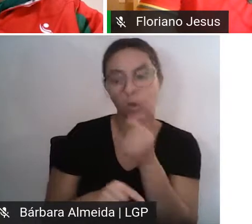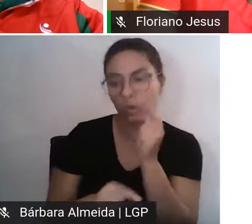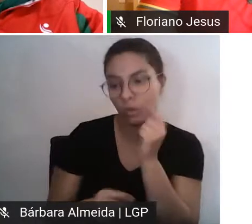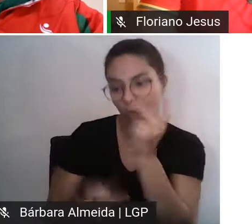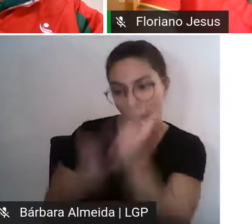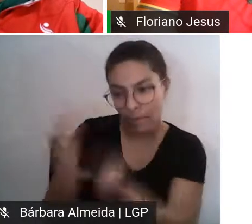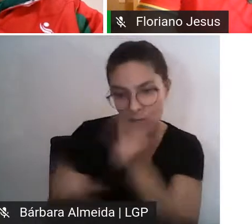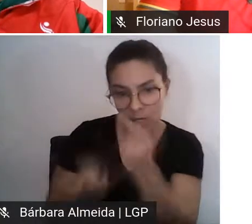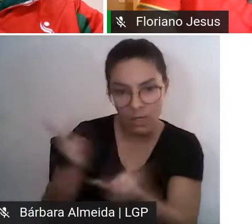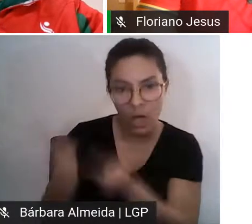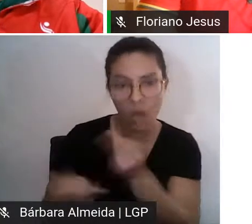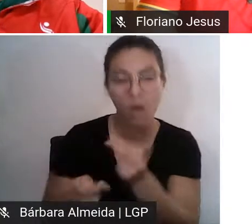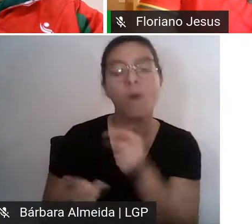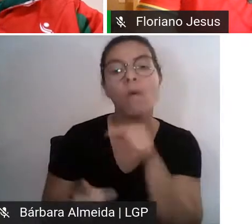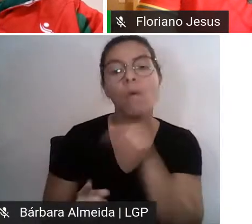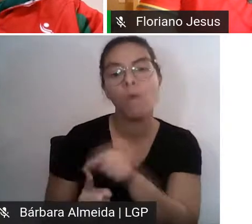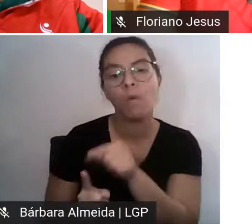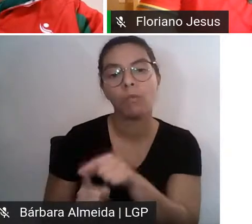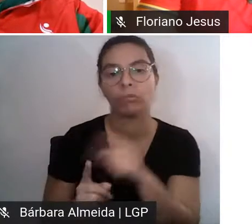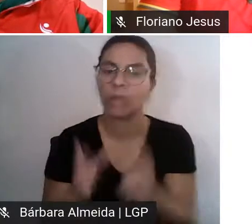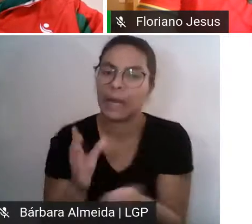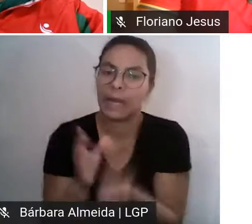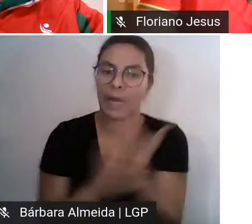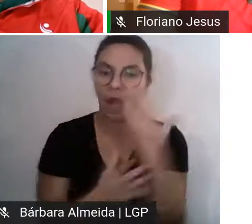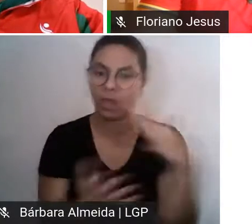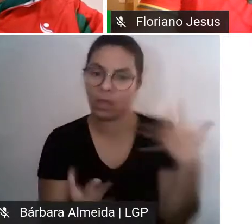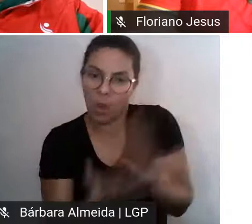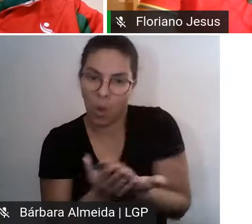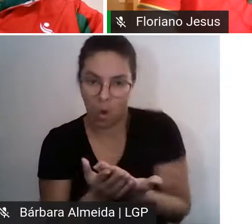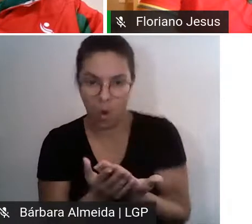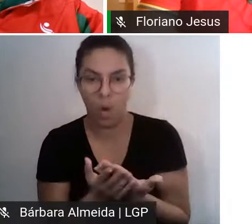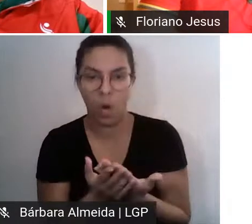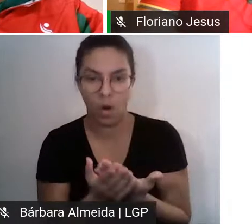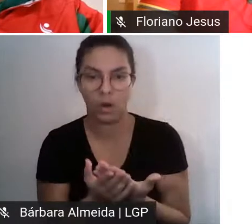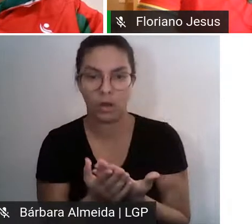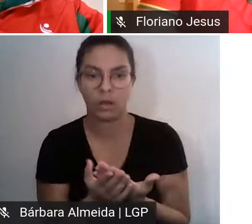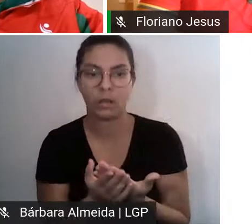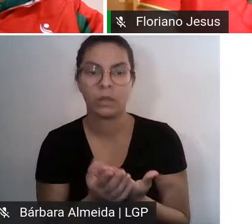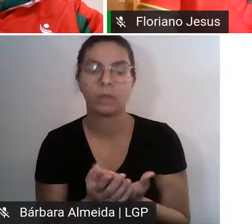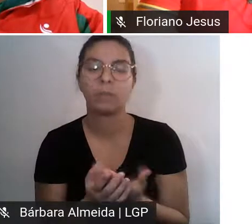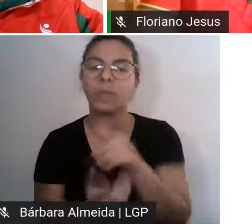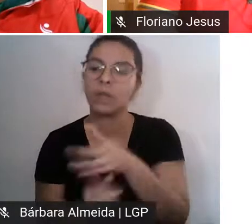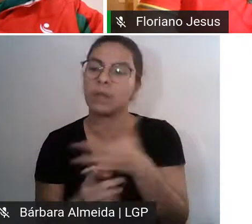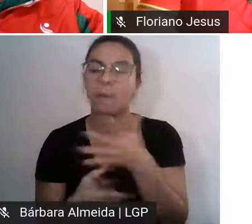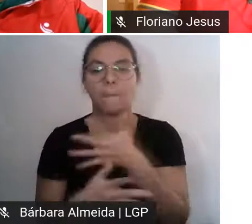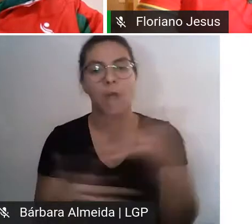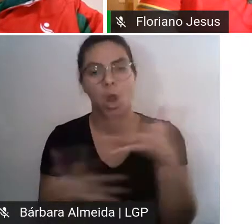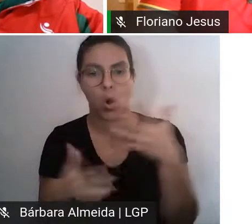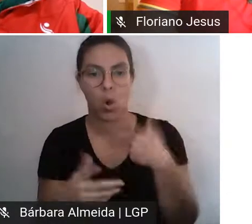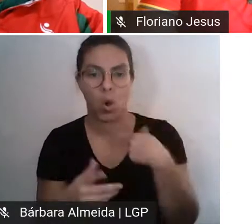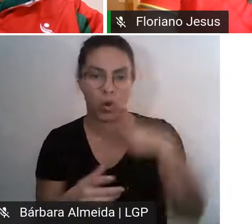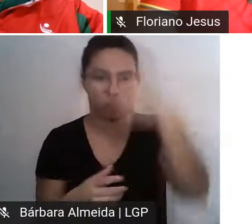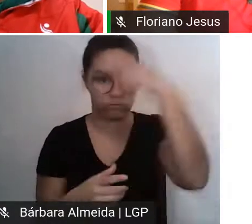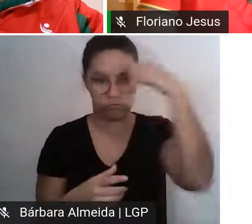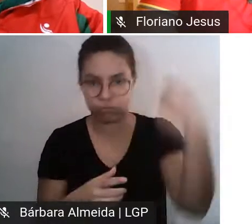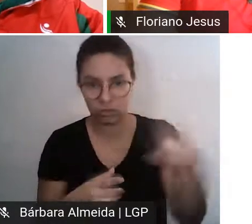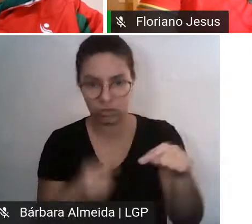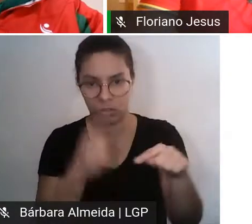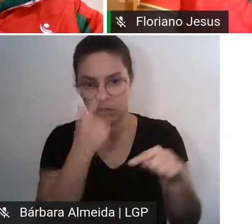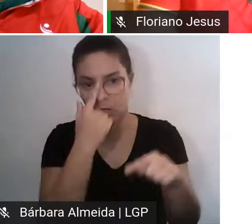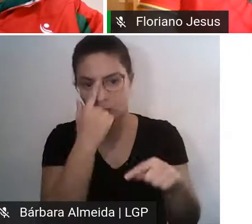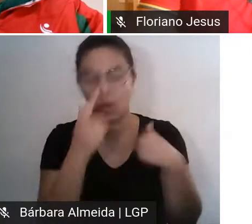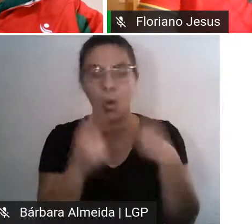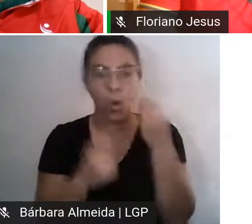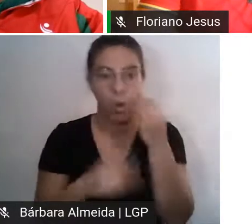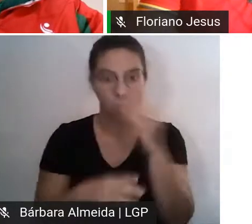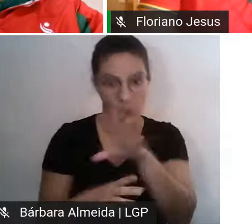desde a altura que foi criado até agora, já tem evoluído, e essa tem sido a maior dificuldade, é até que ponto podemos ser inclusivos e até que ponto é